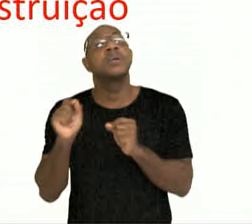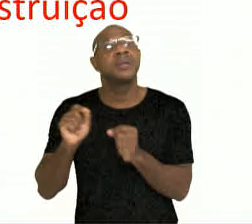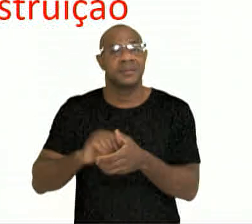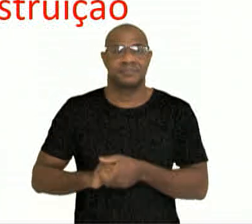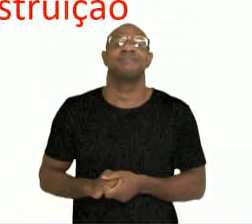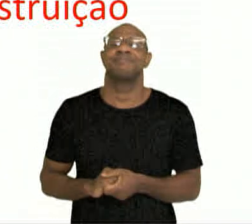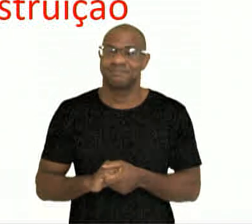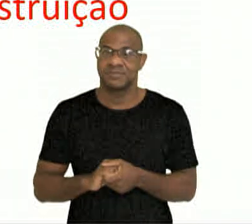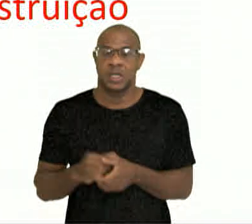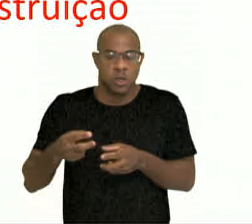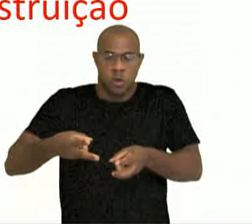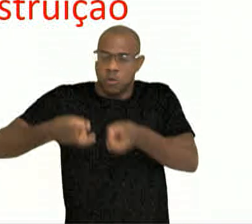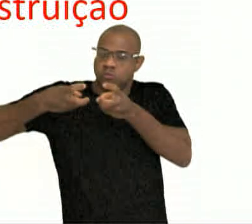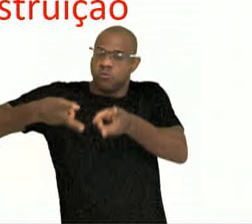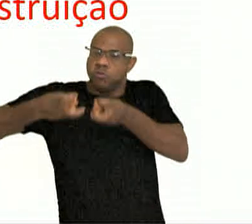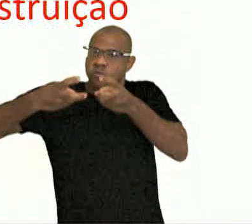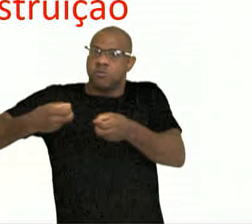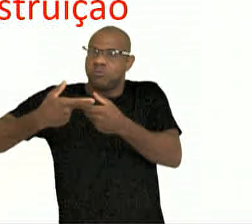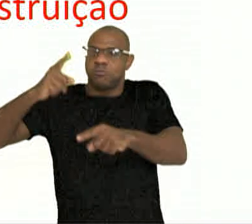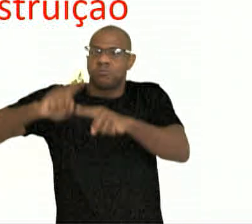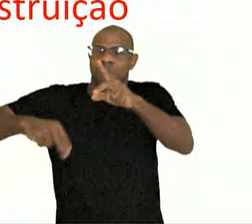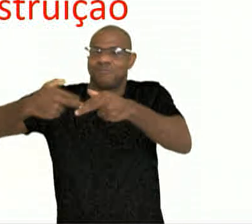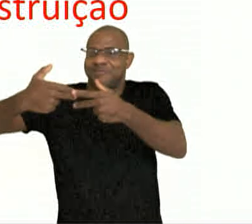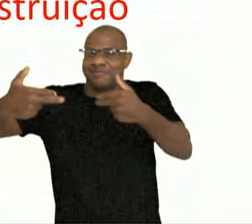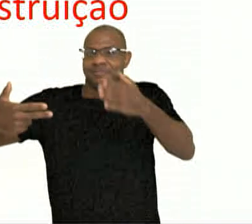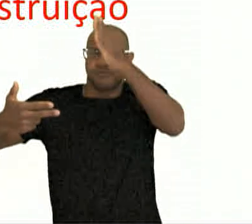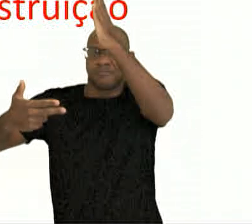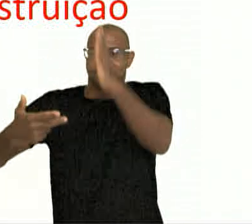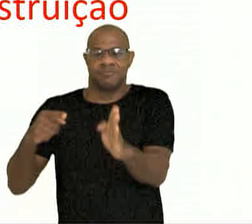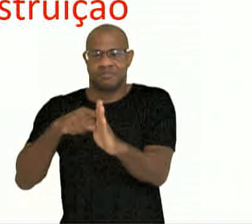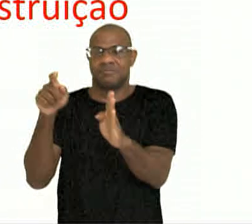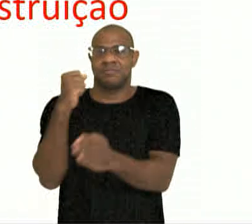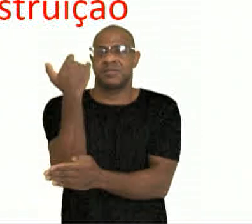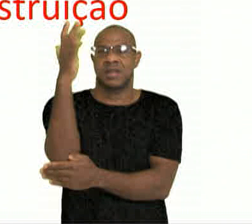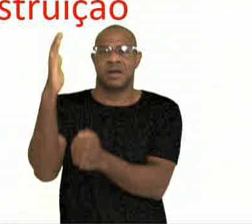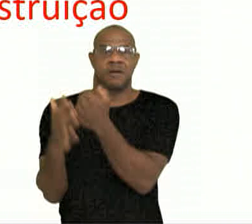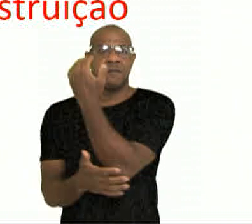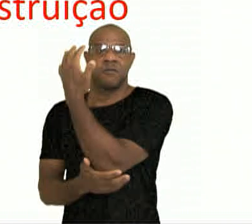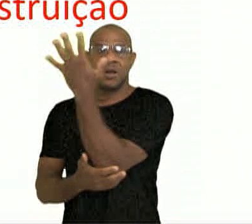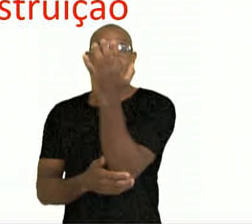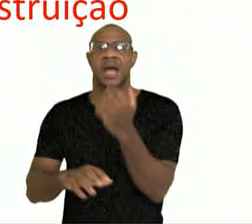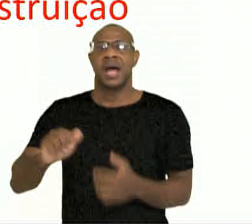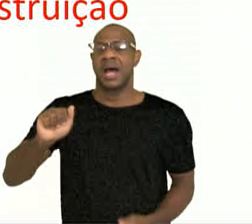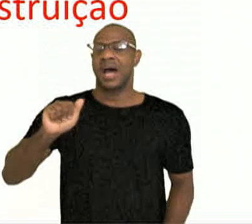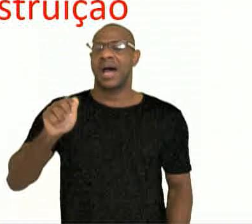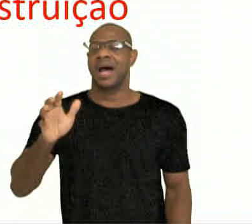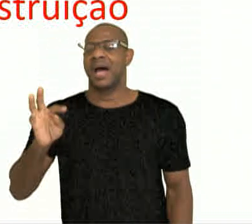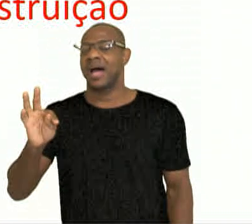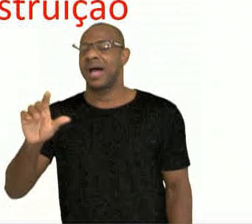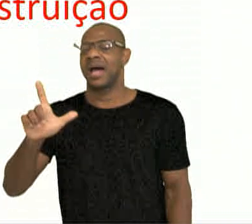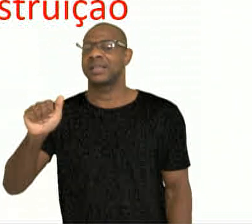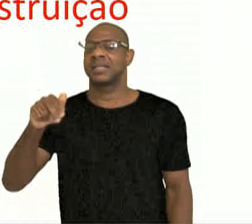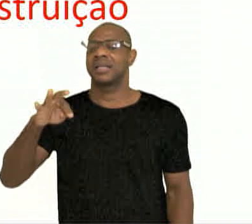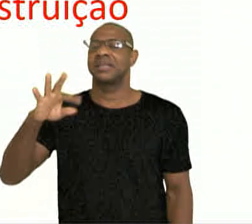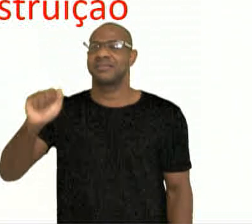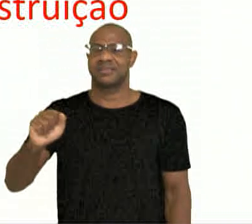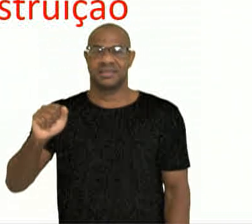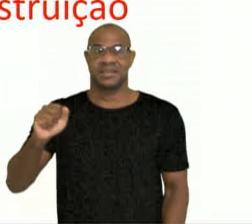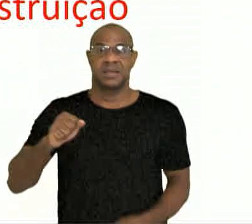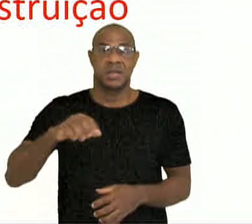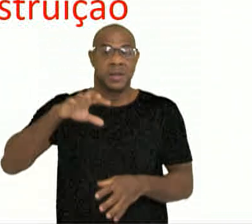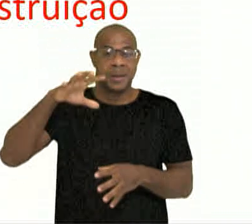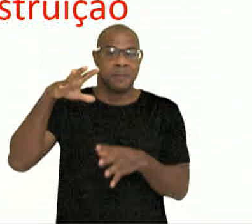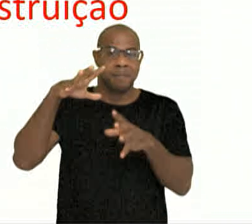a exploração dos recursos da floresta atlântica. Então, a retirada do pau-brasil, né? E isso ocasionou o